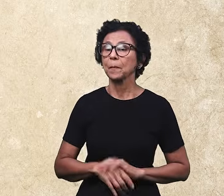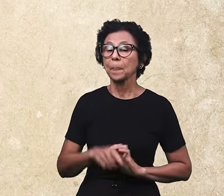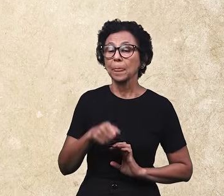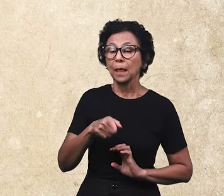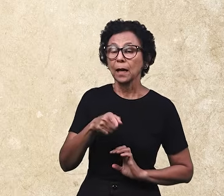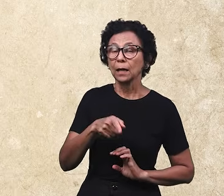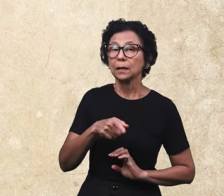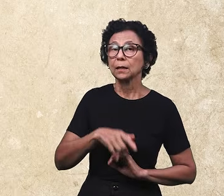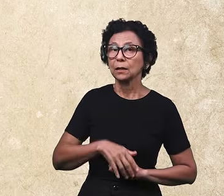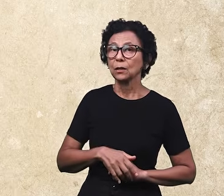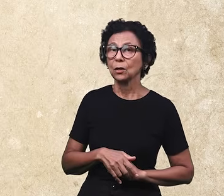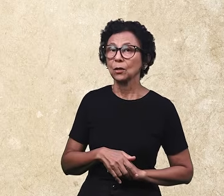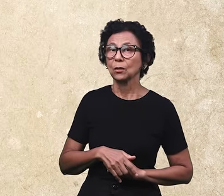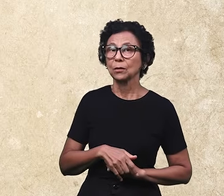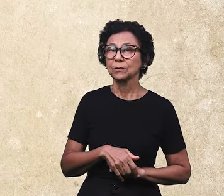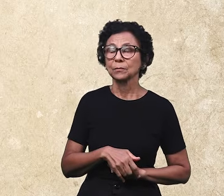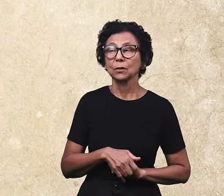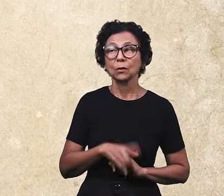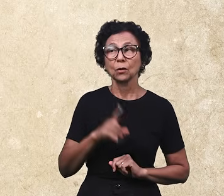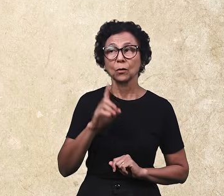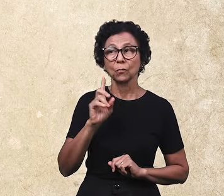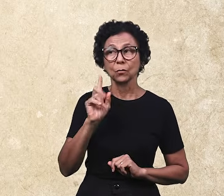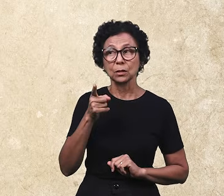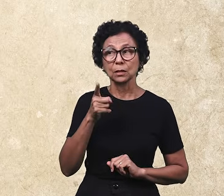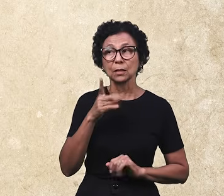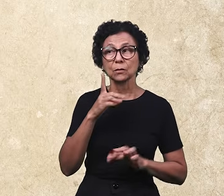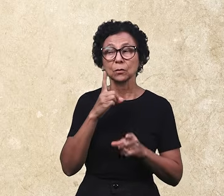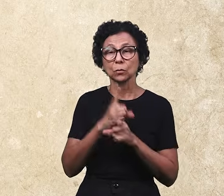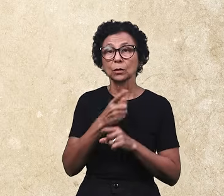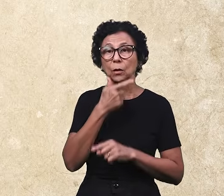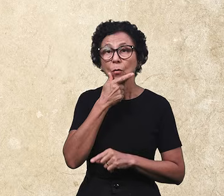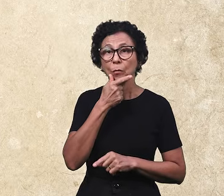sinal. Achareis o menino